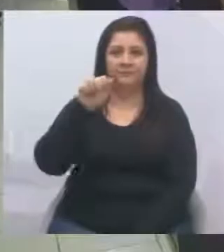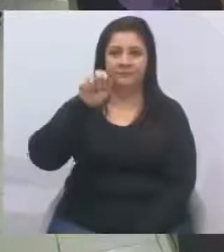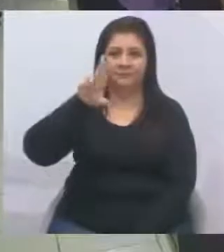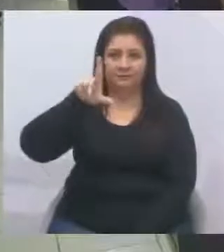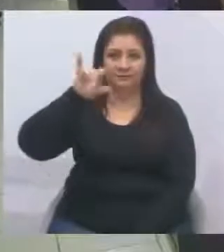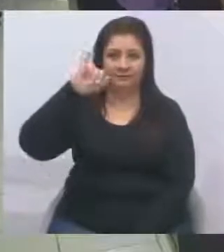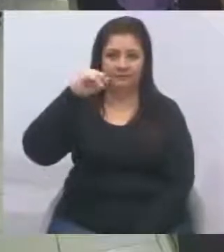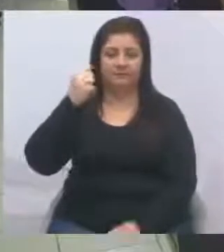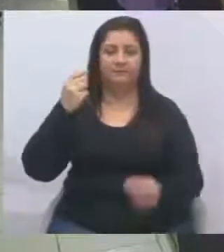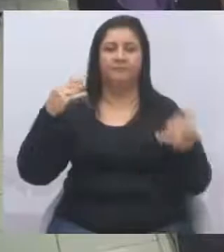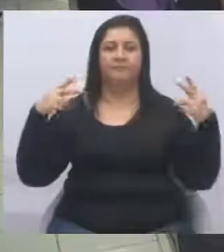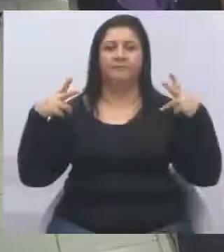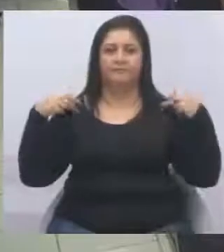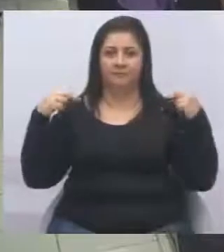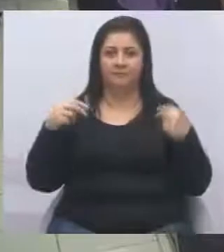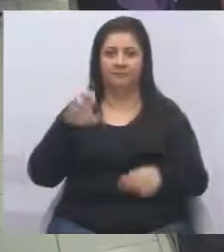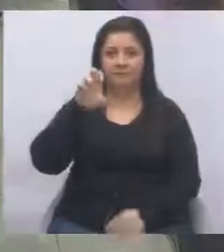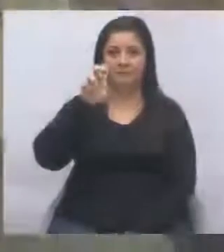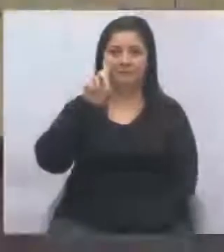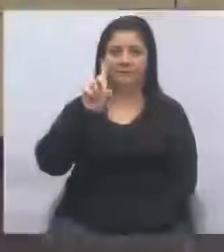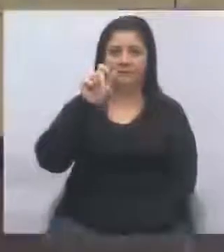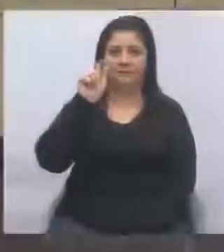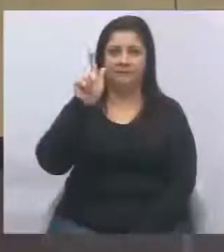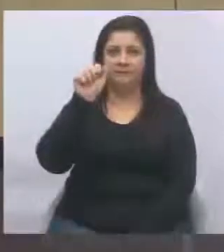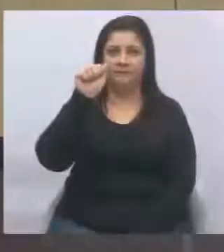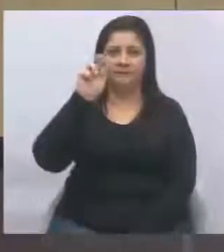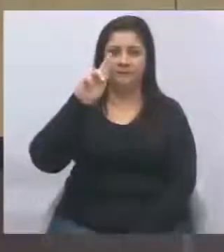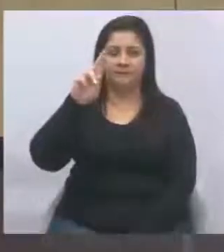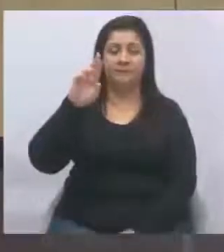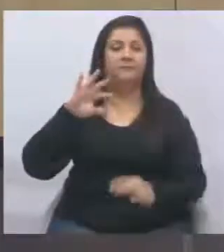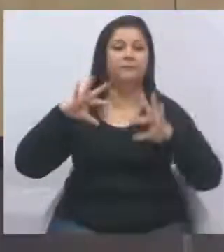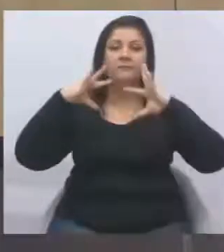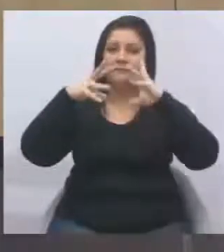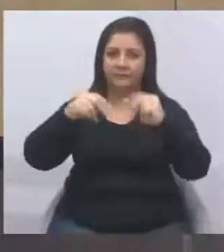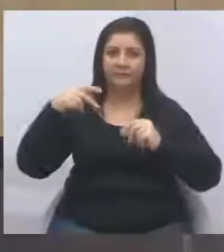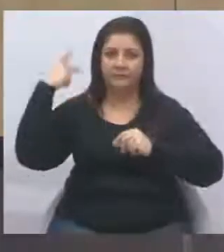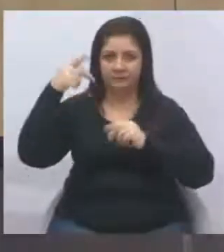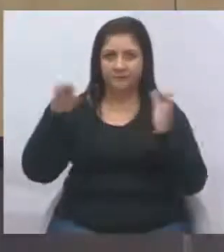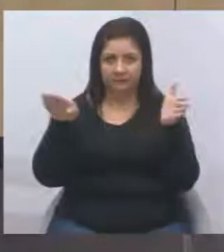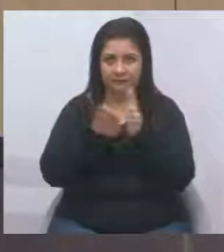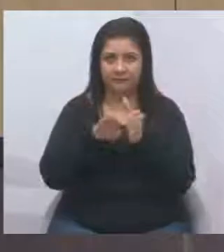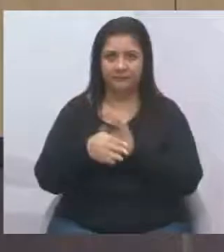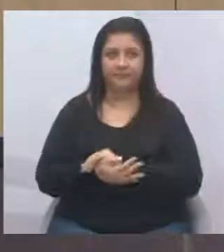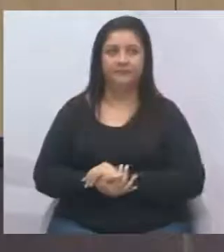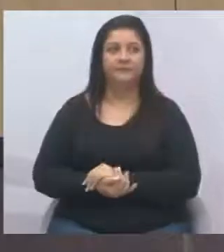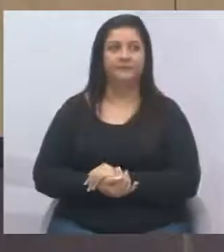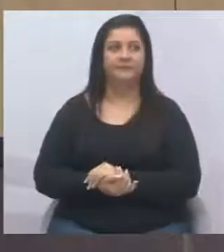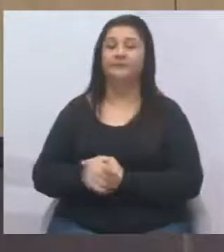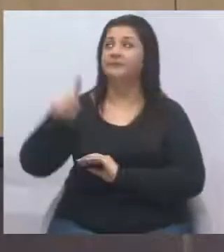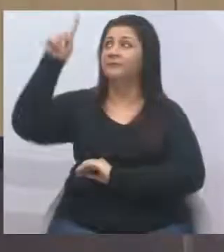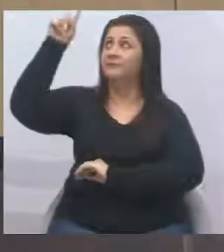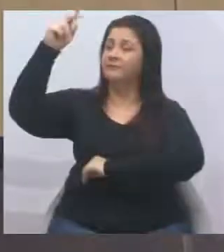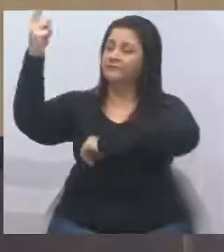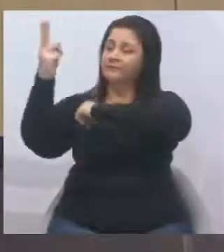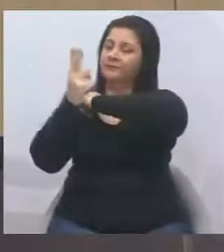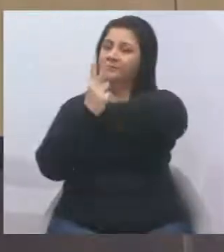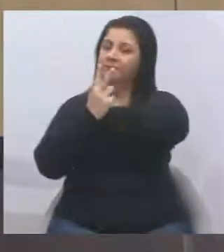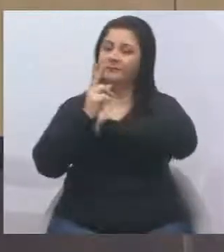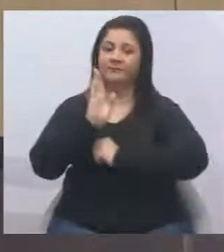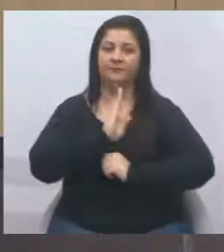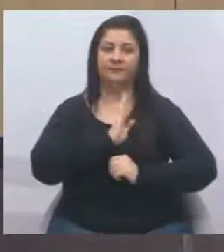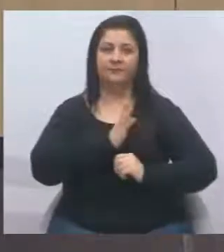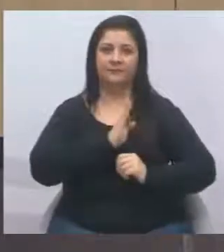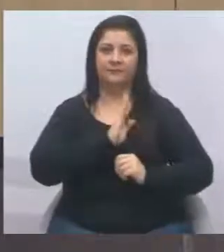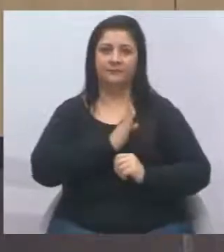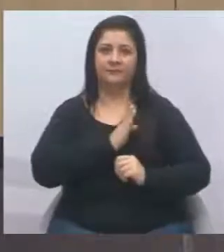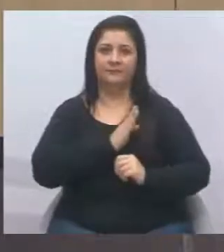Condutores, eu, Edgar Sasaki. Estão todos presentes, senhor presidente. Sob a proteção de Deus e com o coração